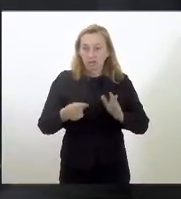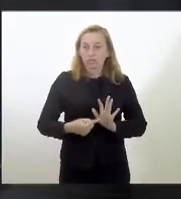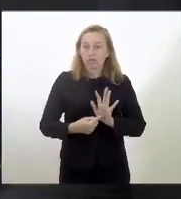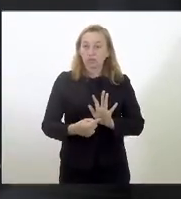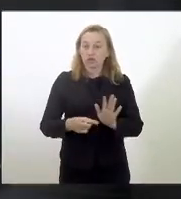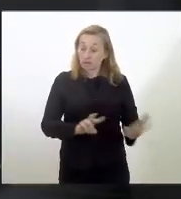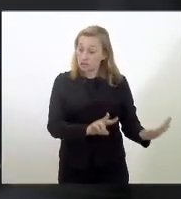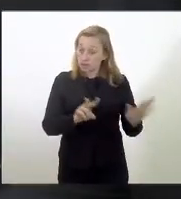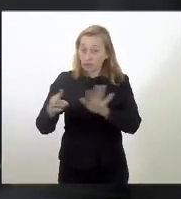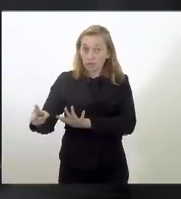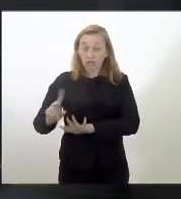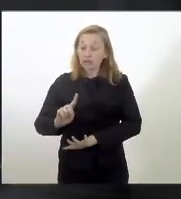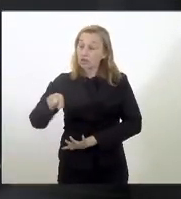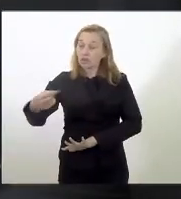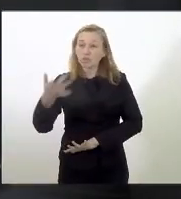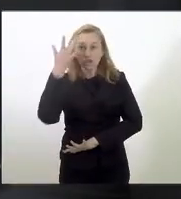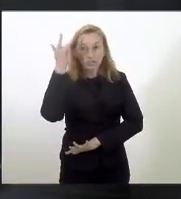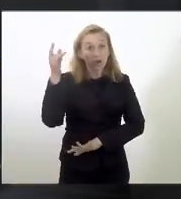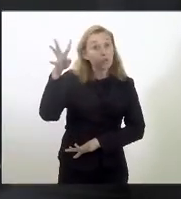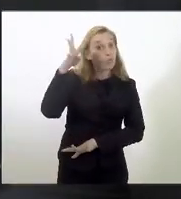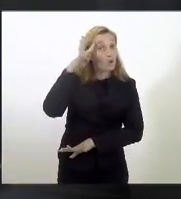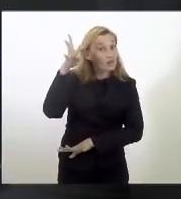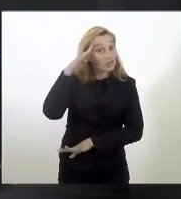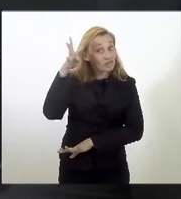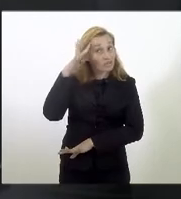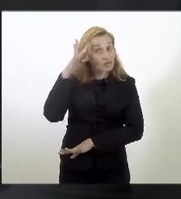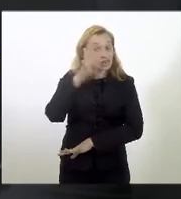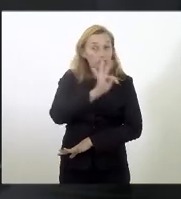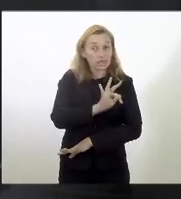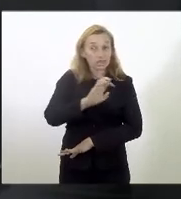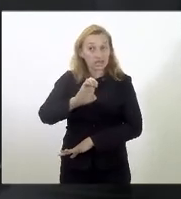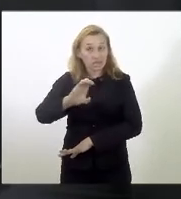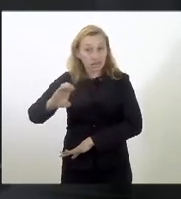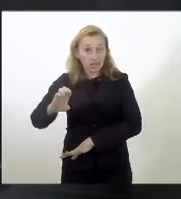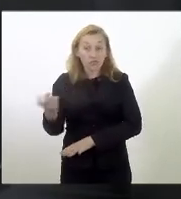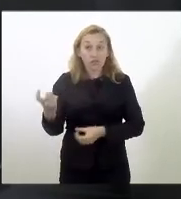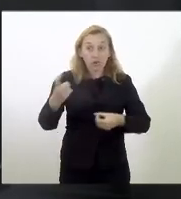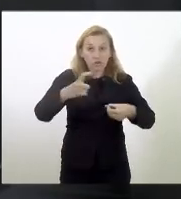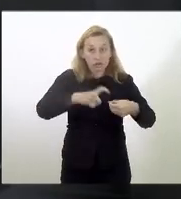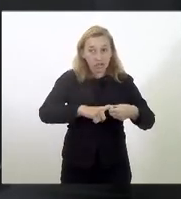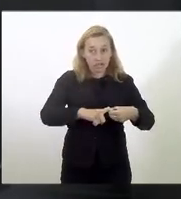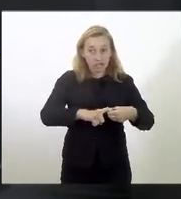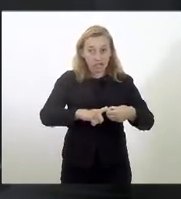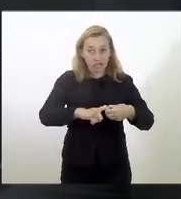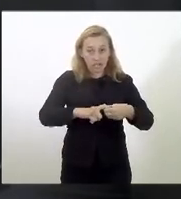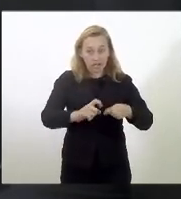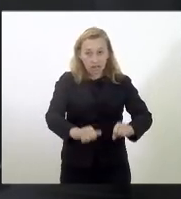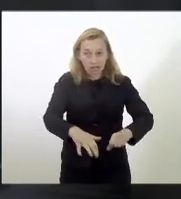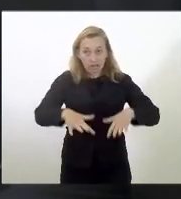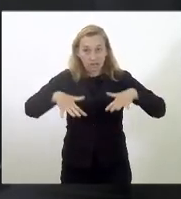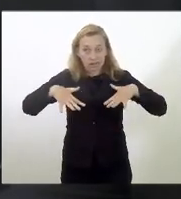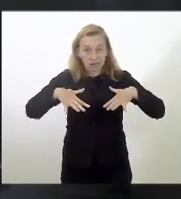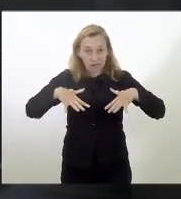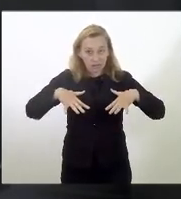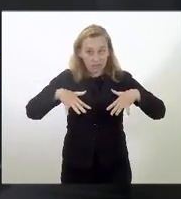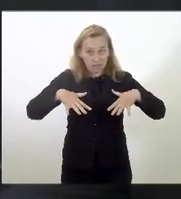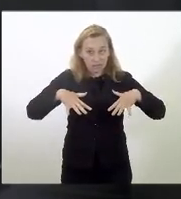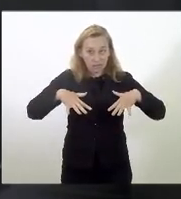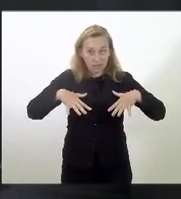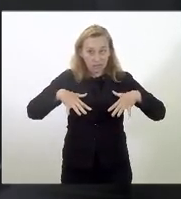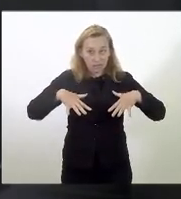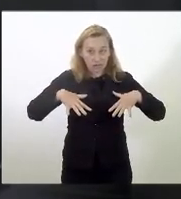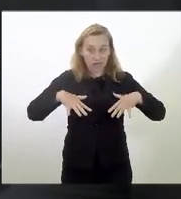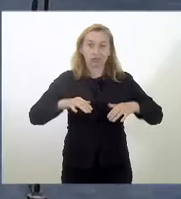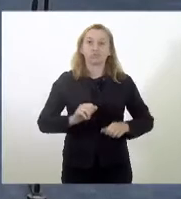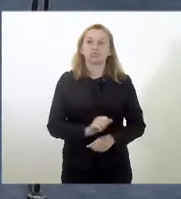nesta semana, depois de amanhã, quarta-feira, o TCE retomará suas sessões plenárias de forma